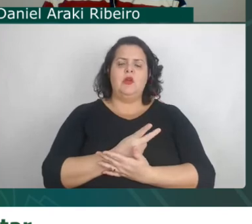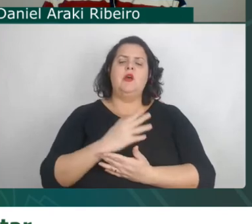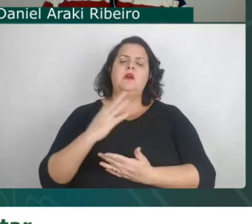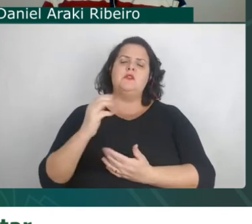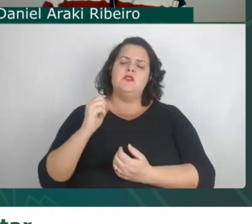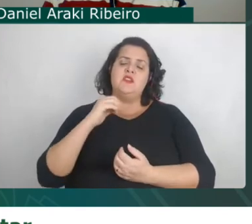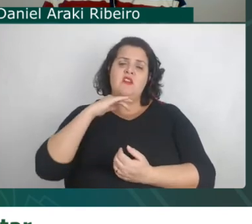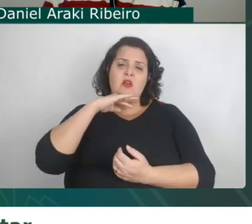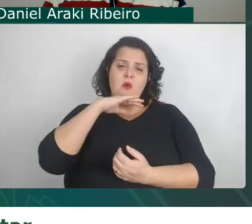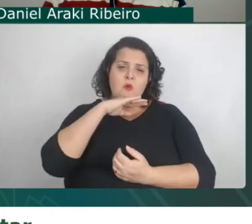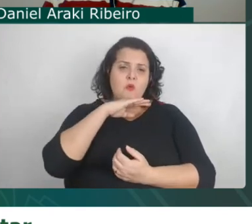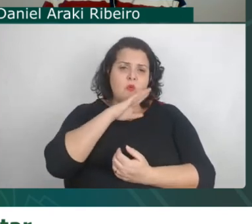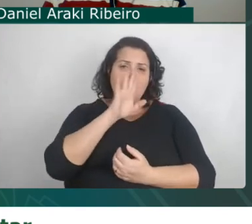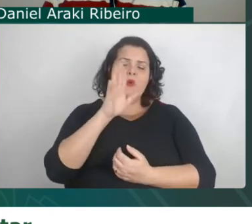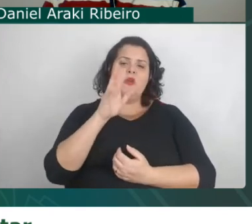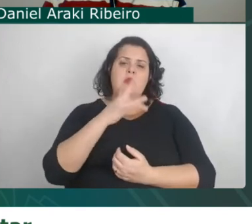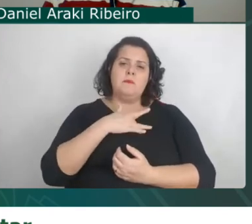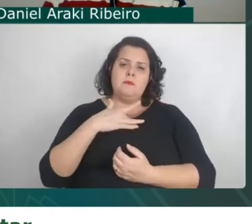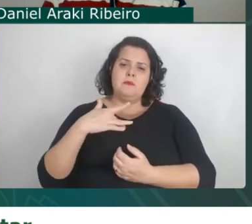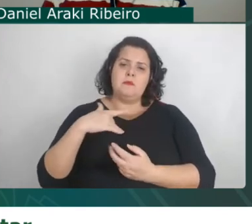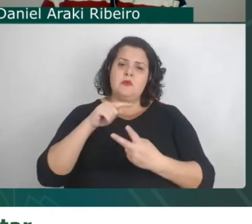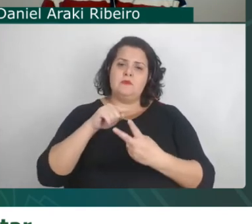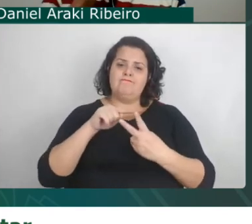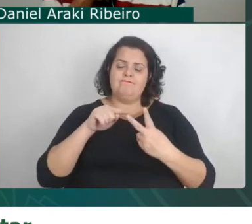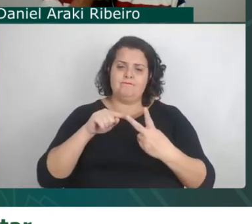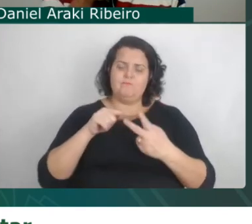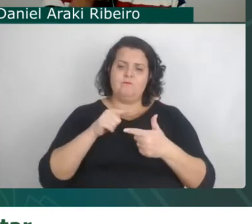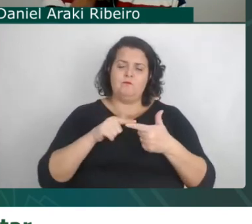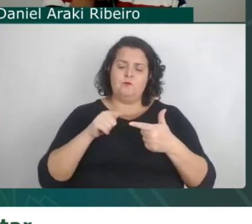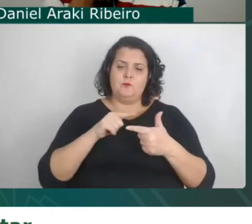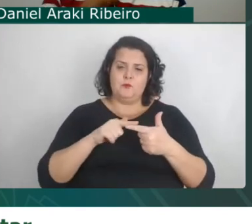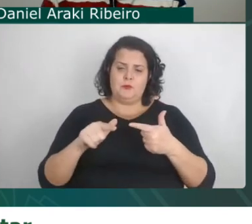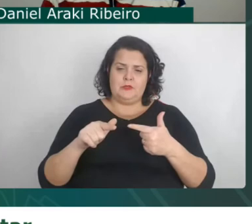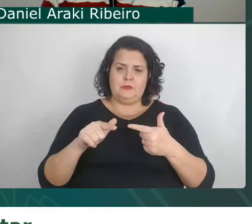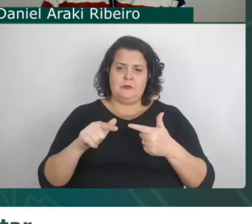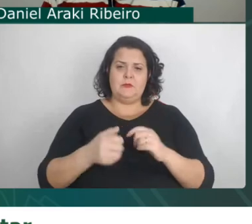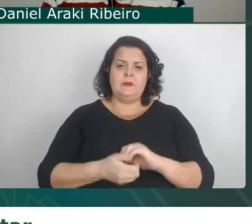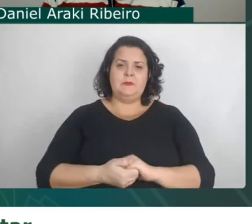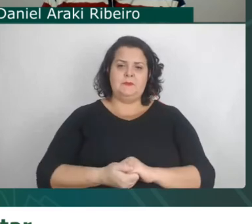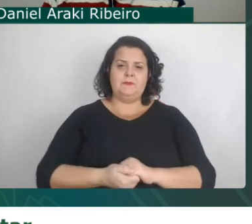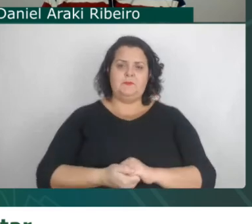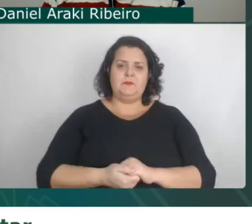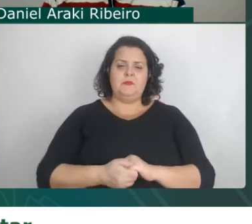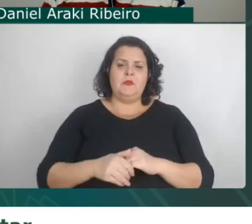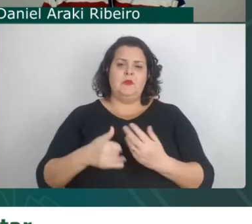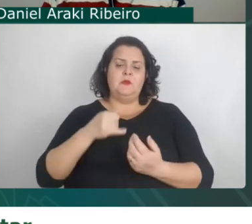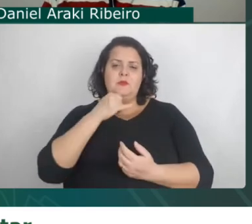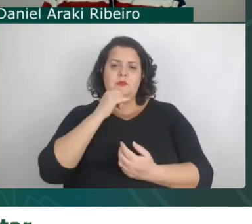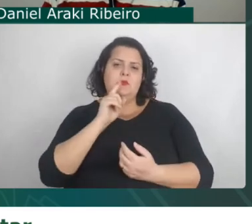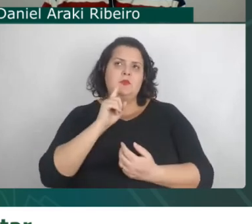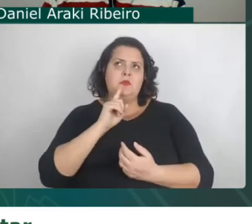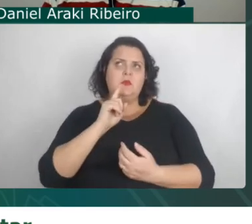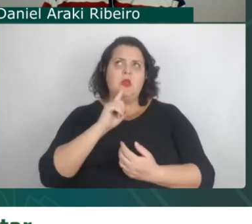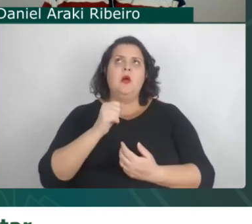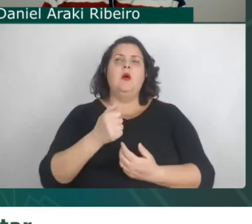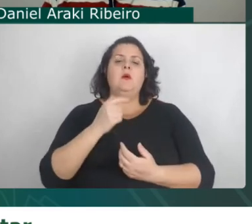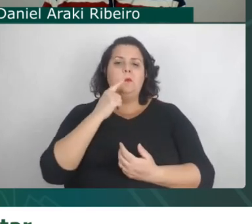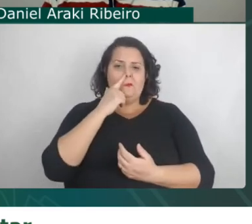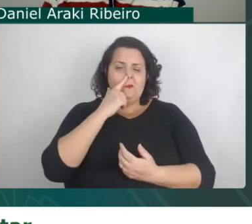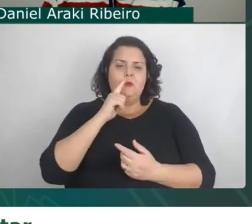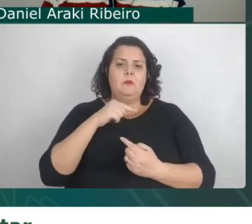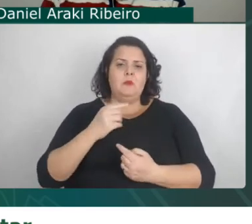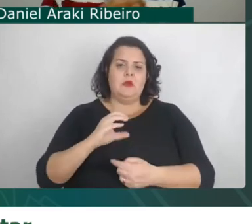nós temos dois problemas. Primeiro, não no caso da cocaína, mas no caso dos corantes, por exemplo,